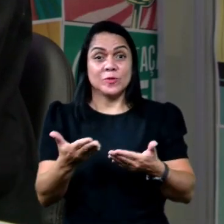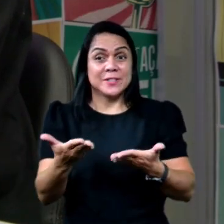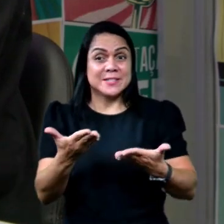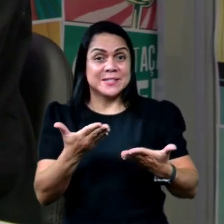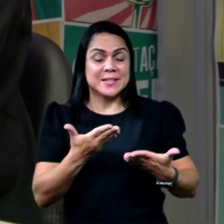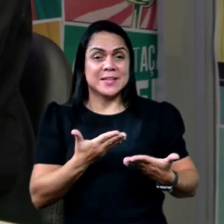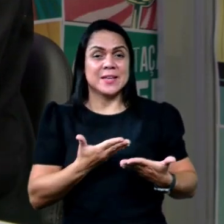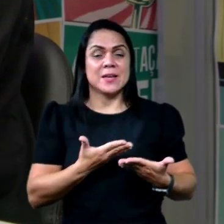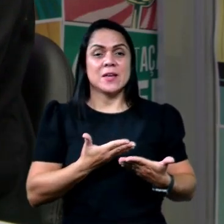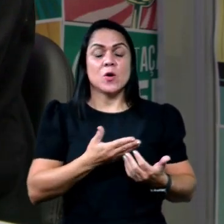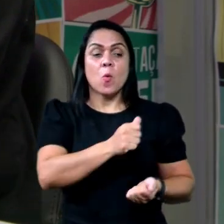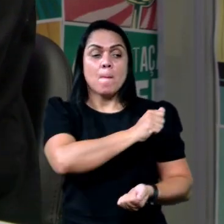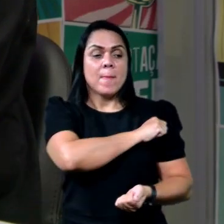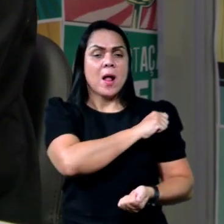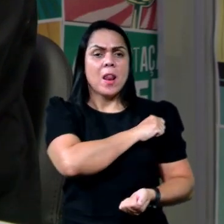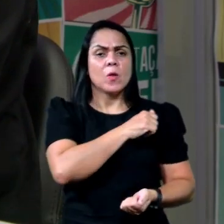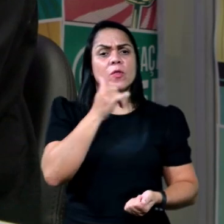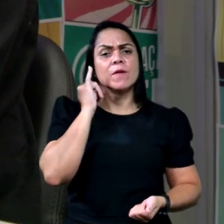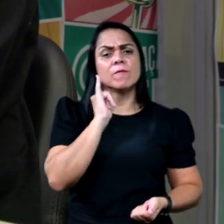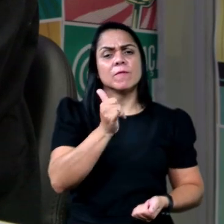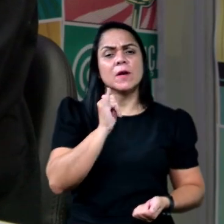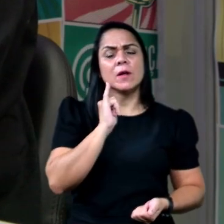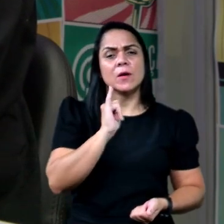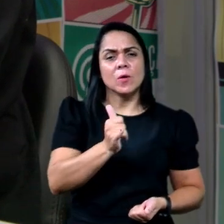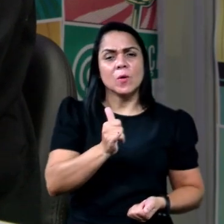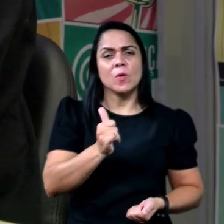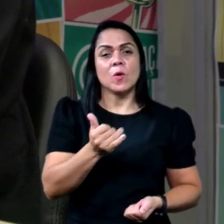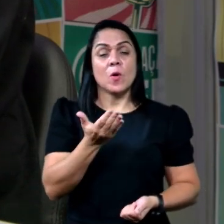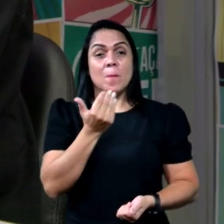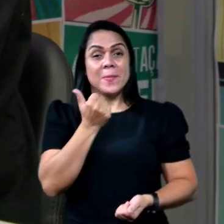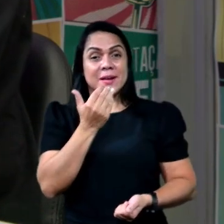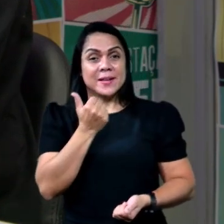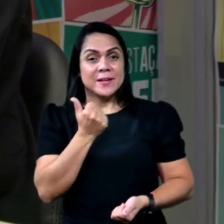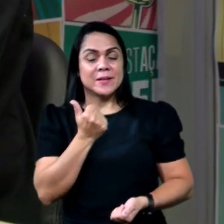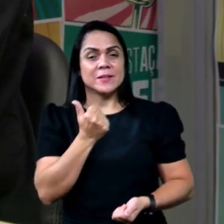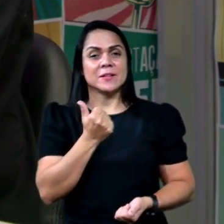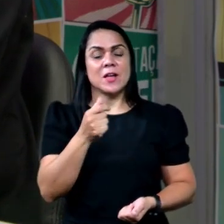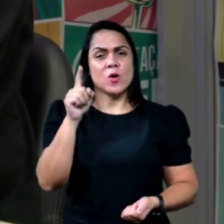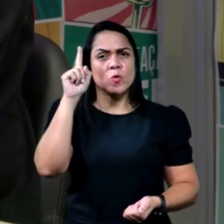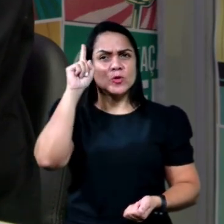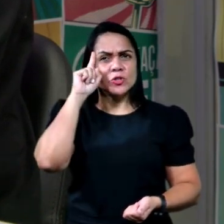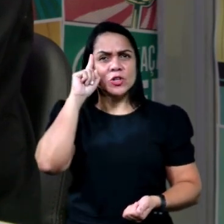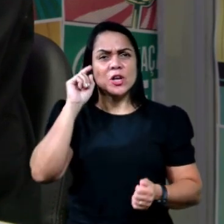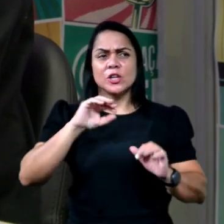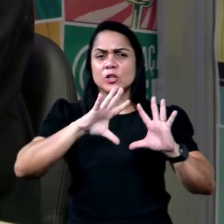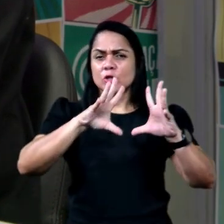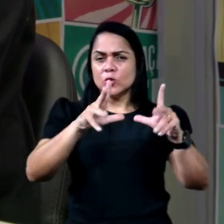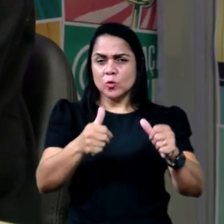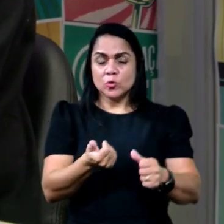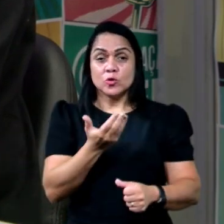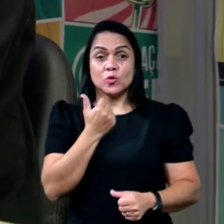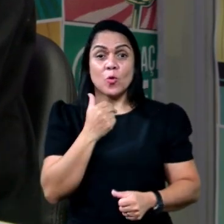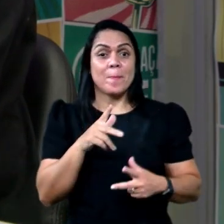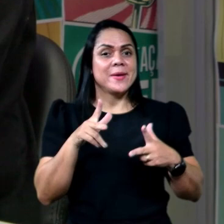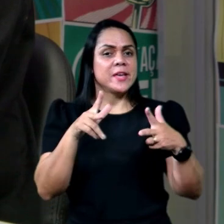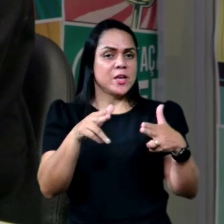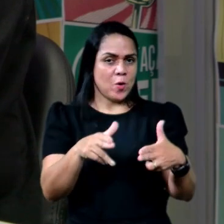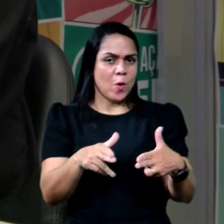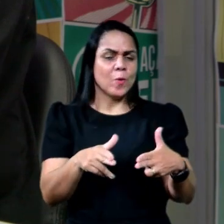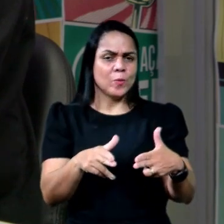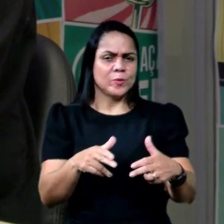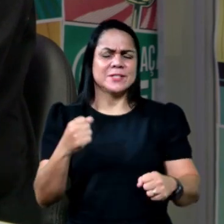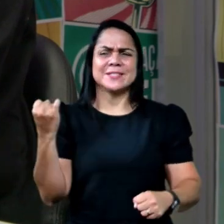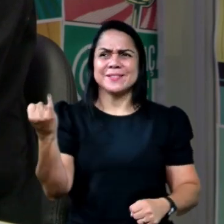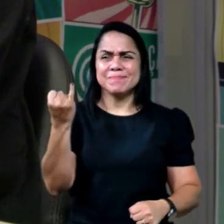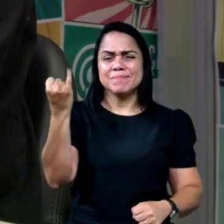aluna, que ela falava: merendas é o dia que todo mundo come igual. E isso era muito importante para a gente, que tivesse pelo menos